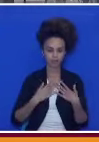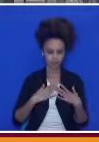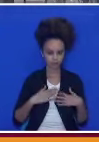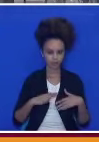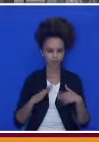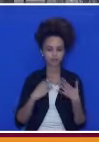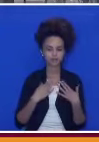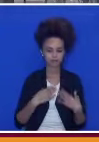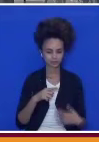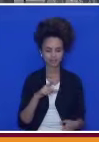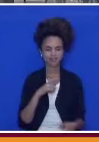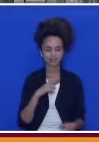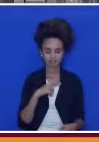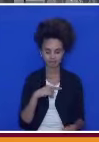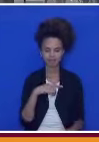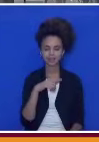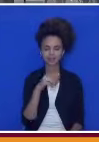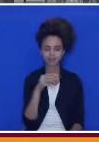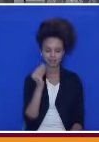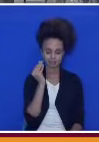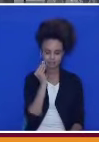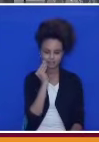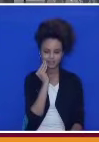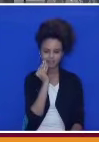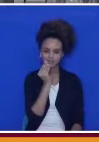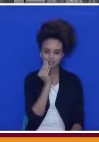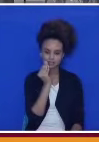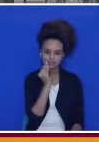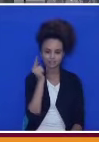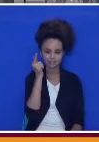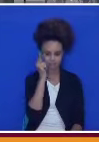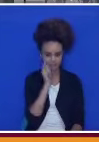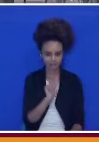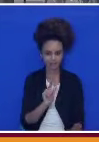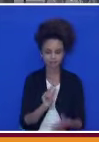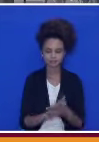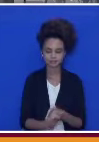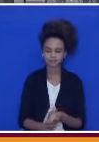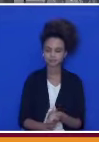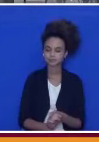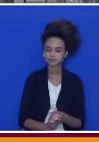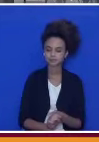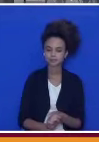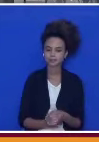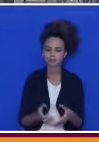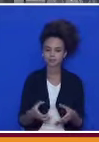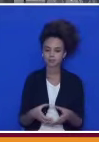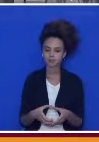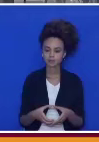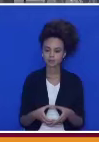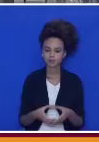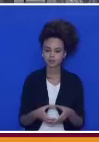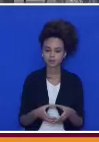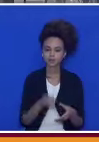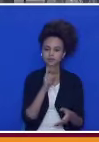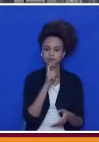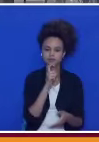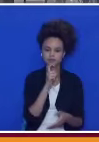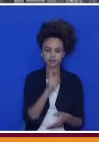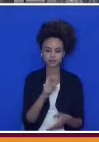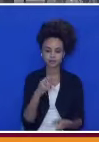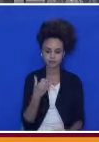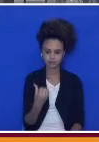Calma, você ainda tem muitas chances na Lotomania. Bola verde número 63.